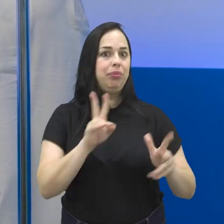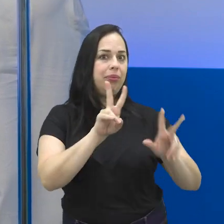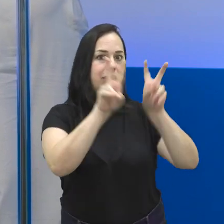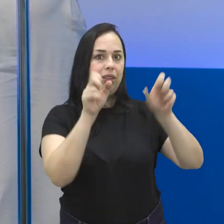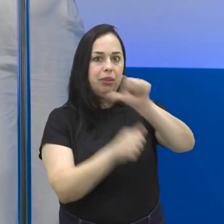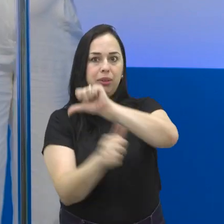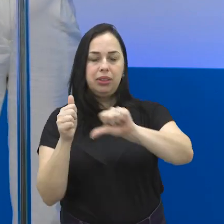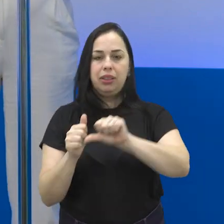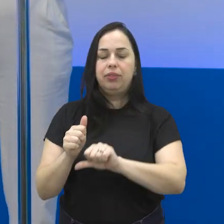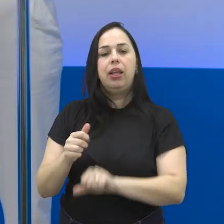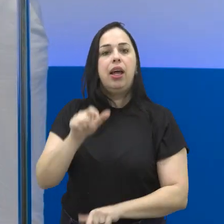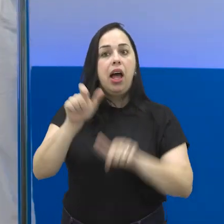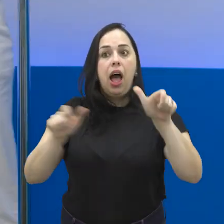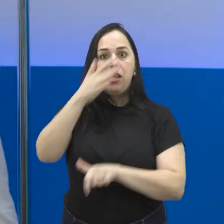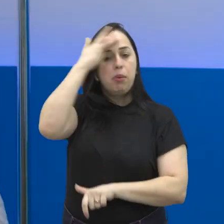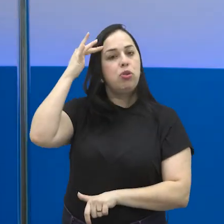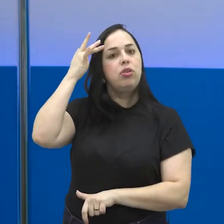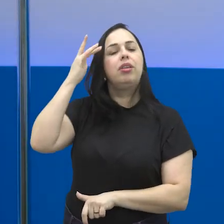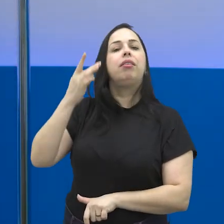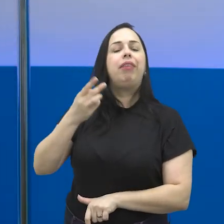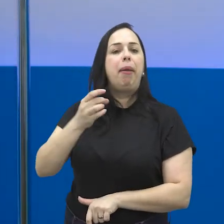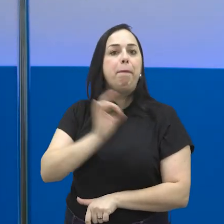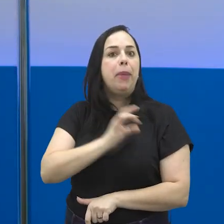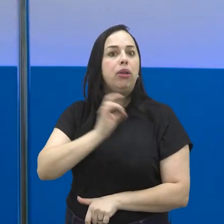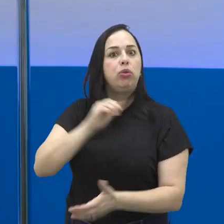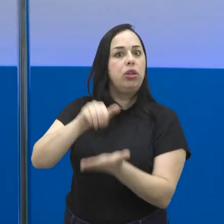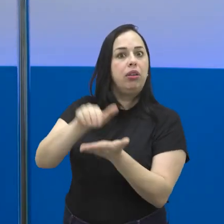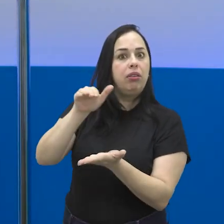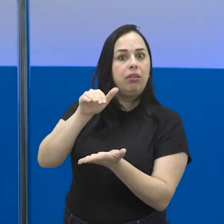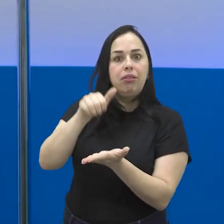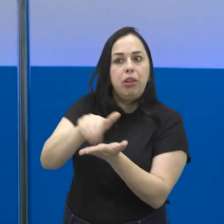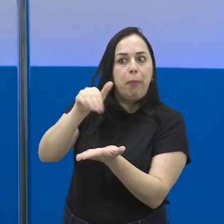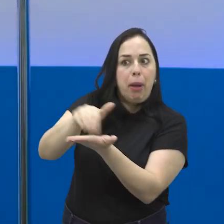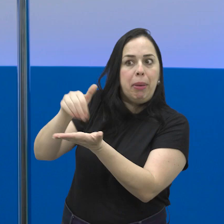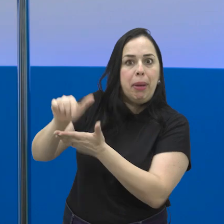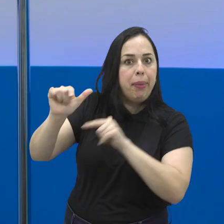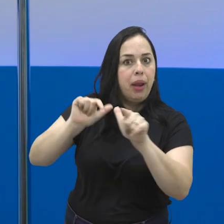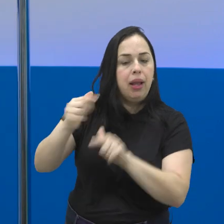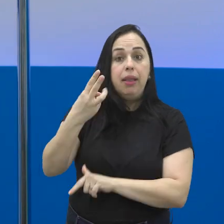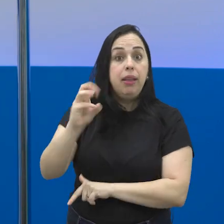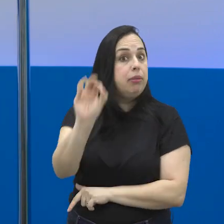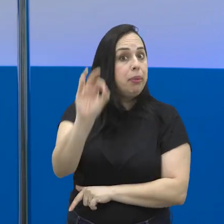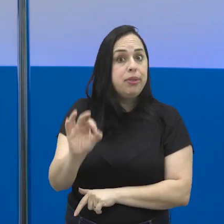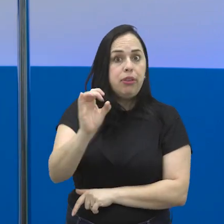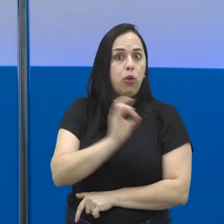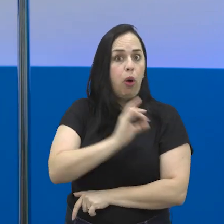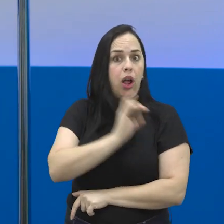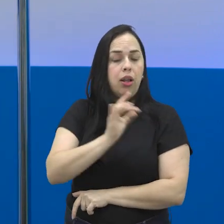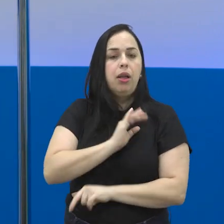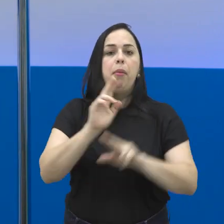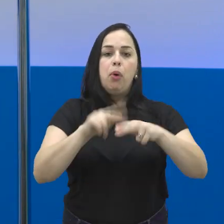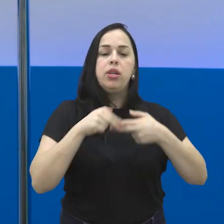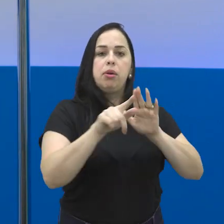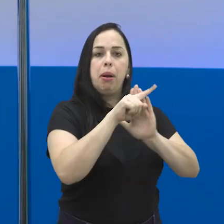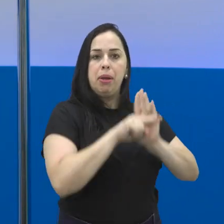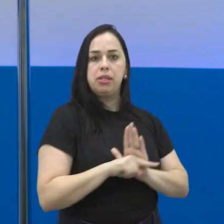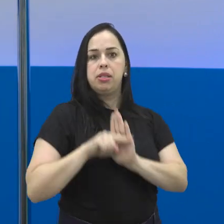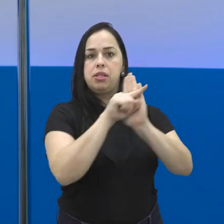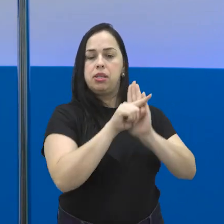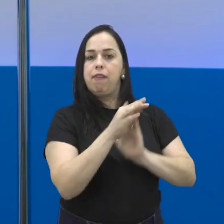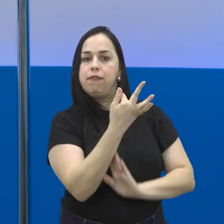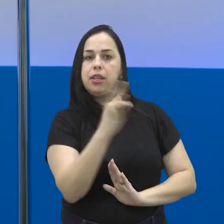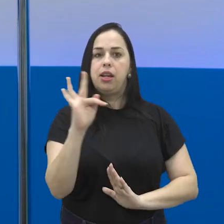mudar de assunto? O medo da demissão afeta 30% dos brasileiros. Foi o que apontou pesquisa realizada